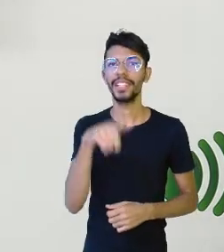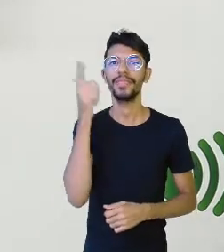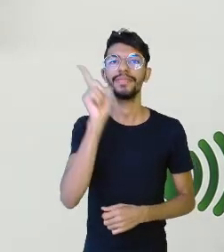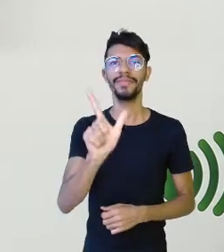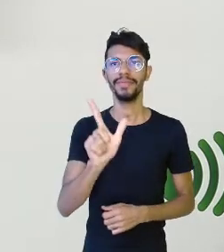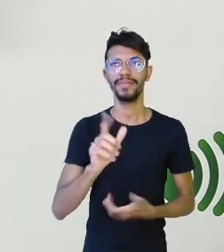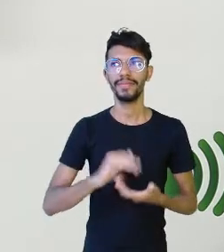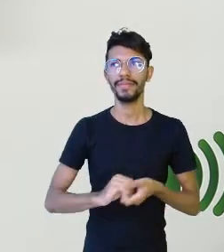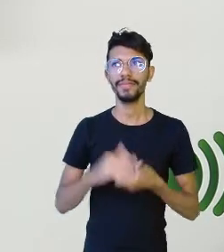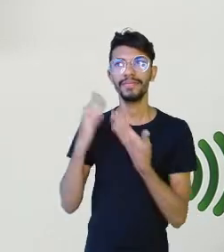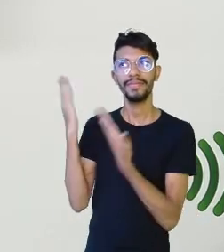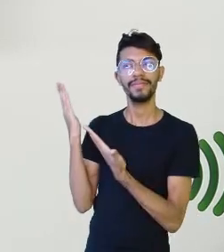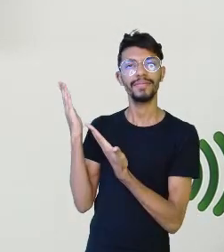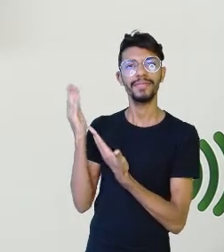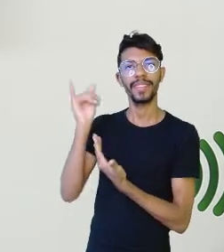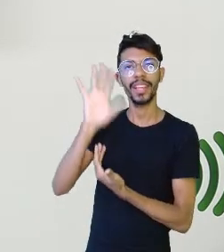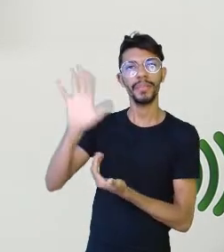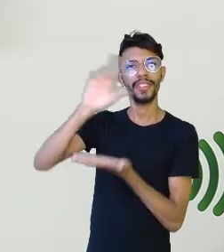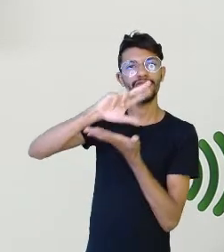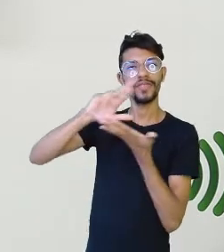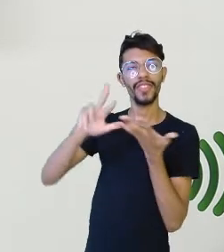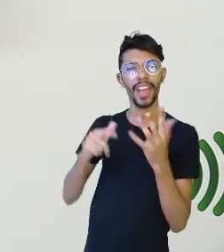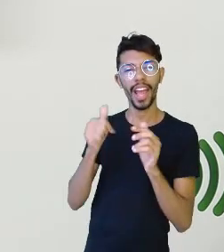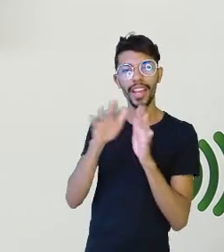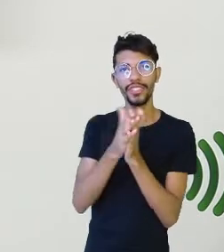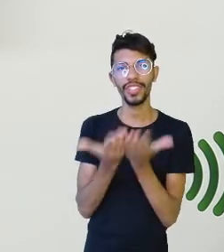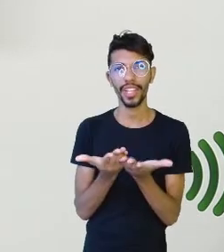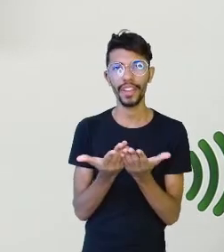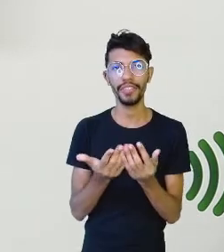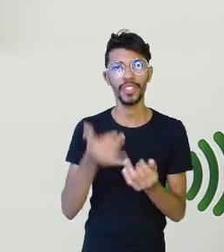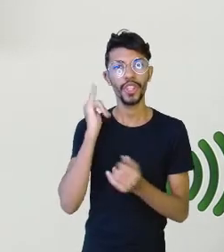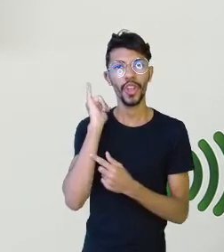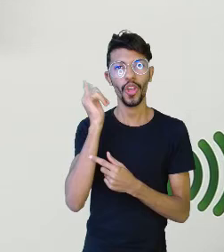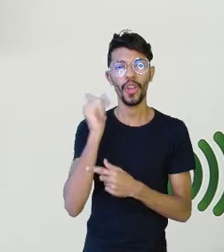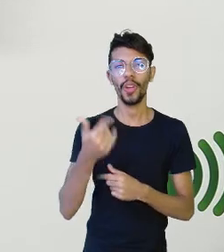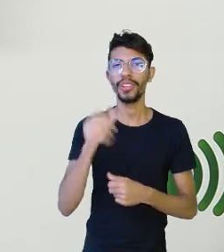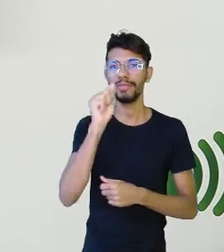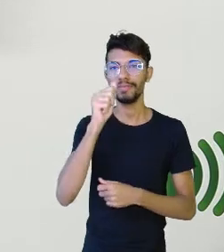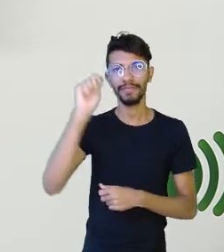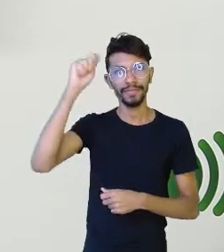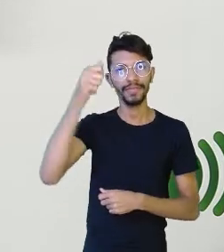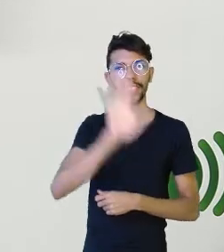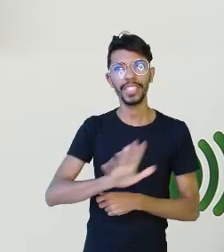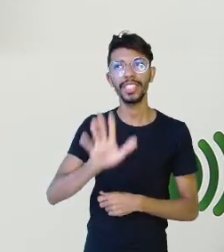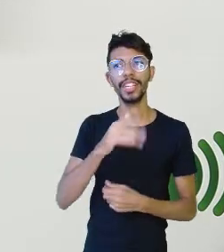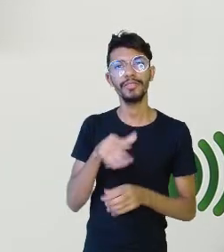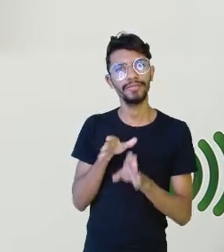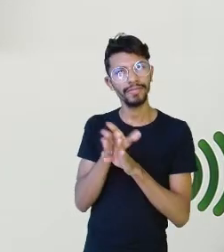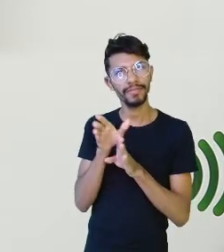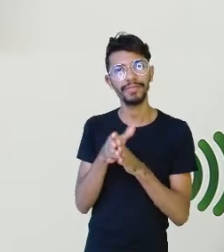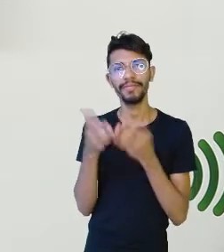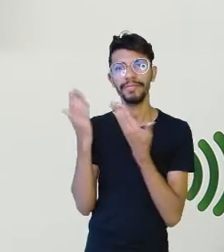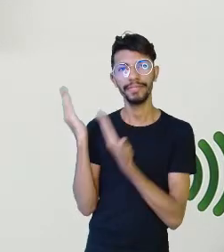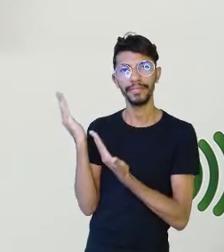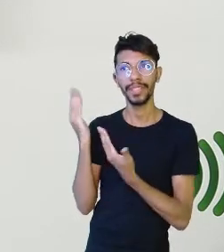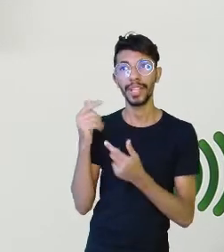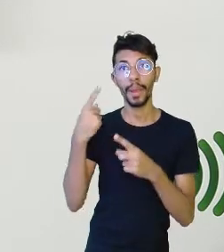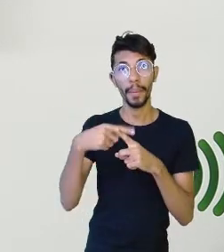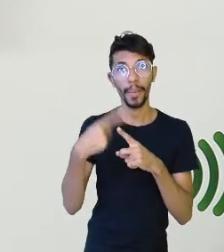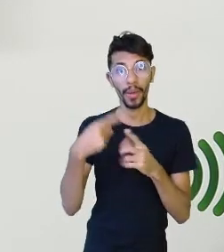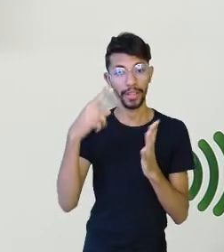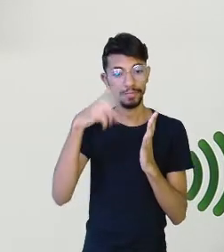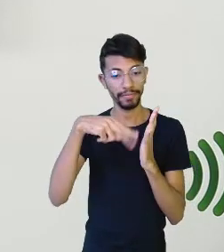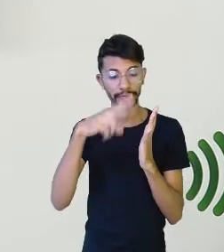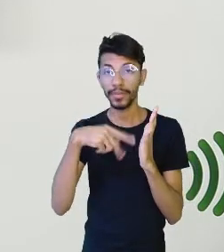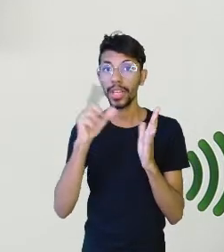a imagem de vários livros, de vários contos africanos que eu te recomendo a ler, porque quem lê mais, escreve bem,